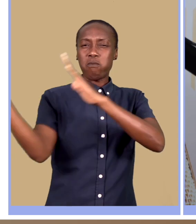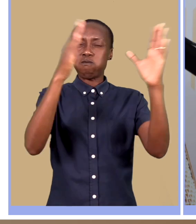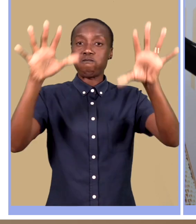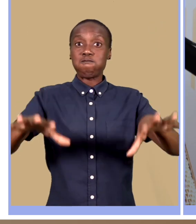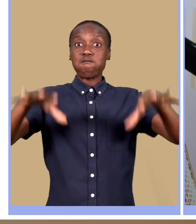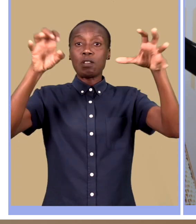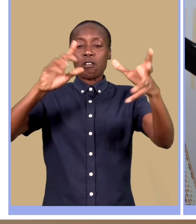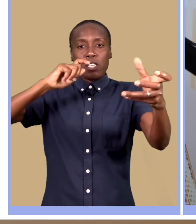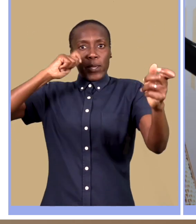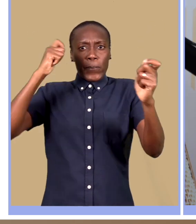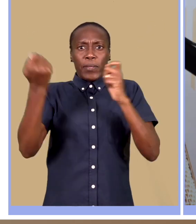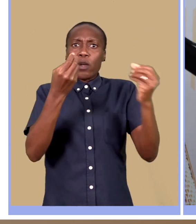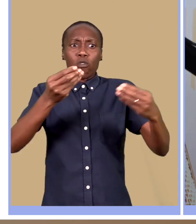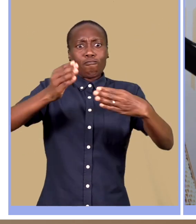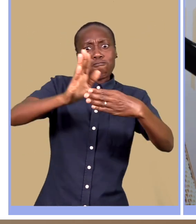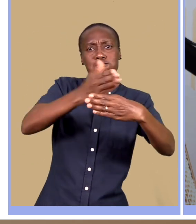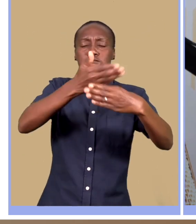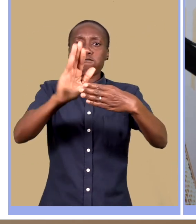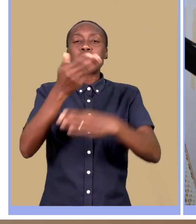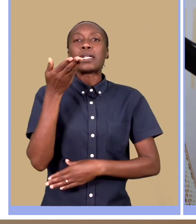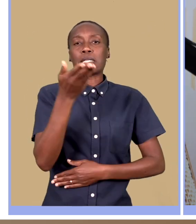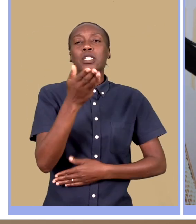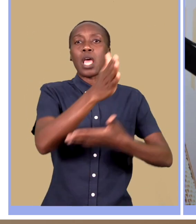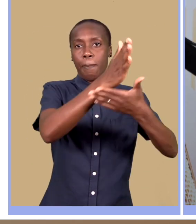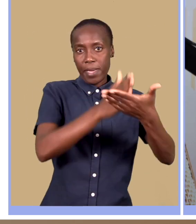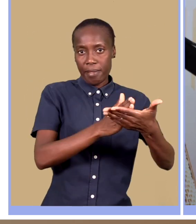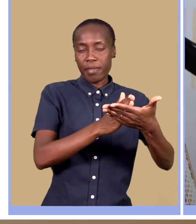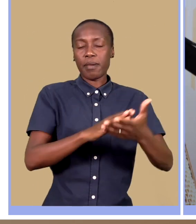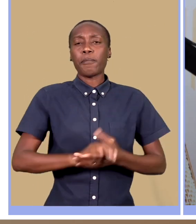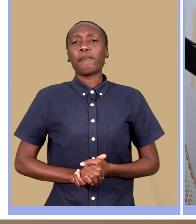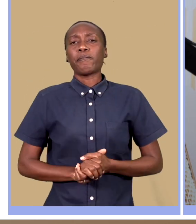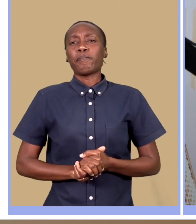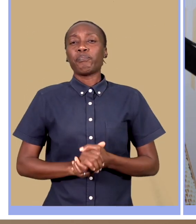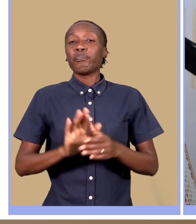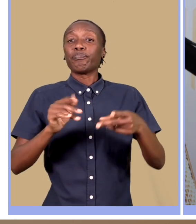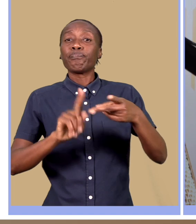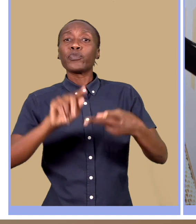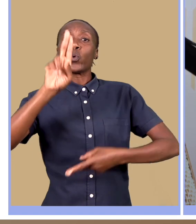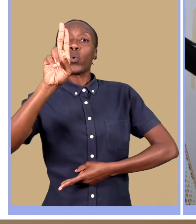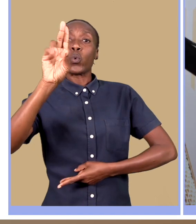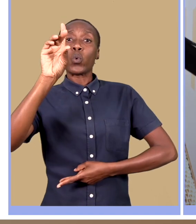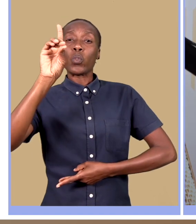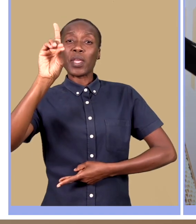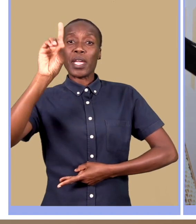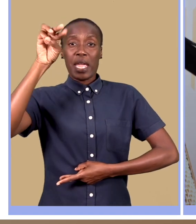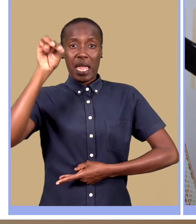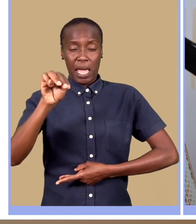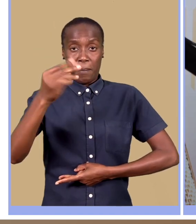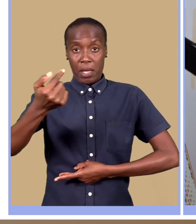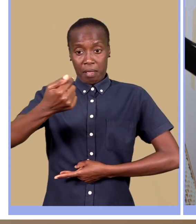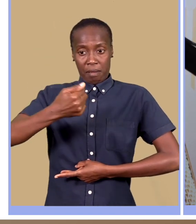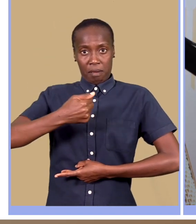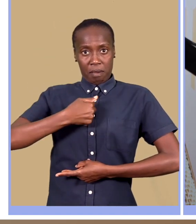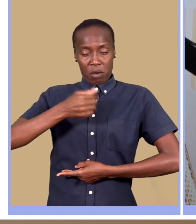e Adaptações às Mudanças Climáticas. Assim como na UDM, na universidade onde